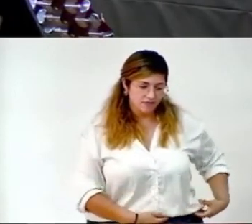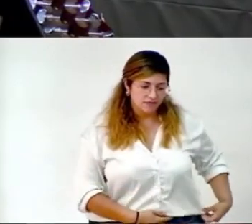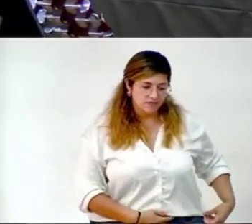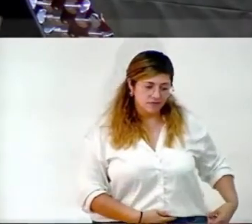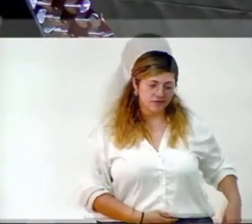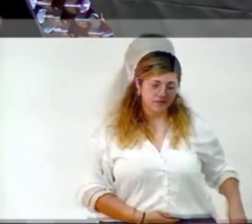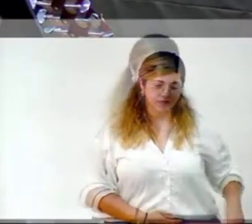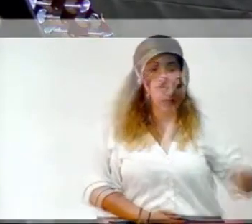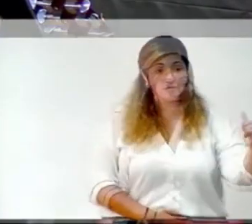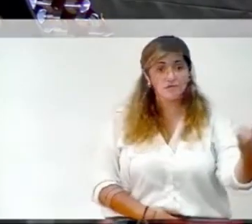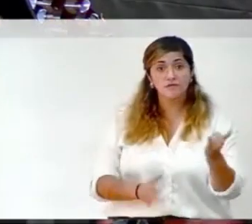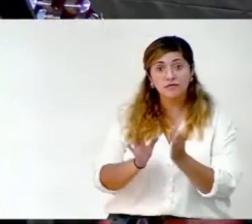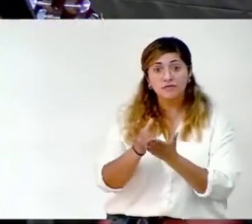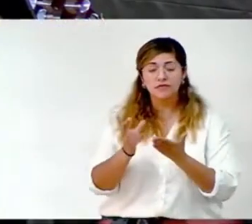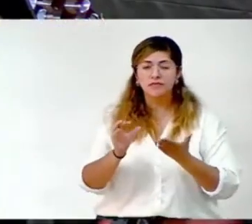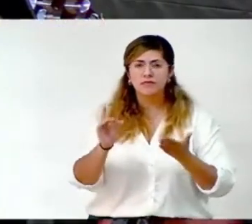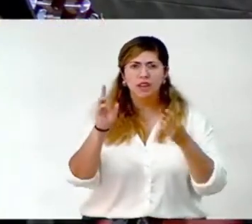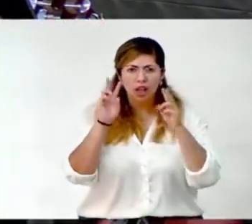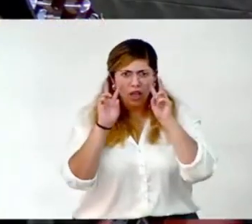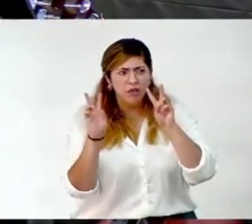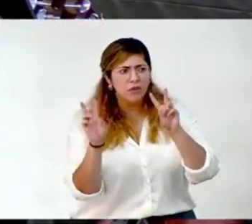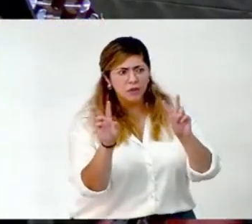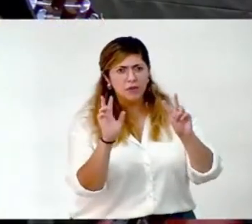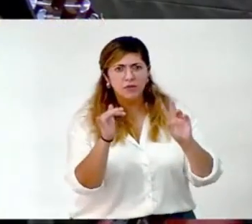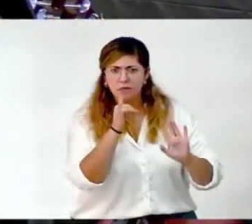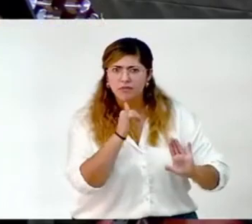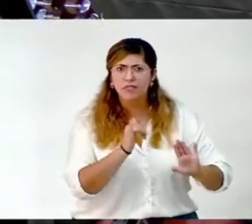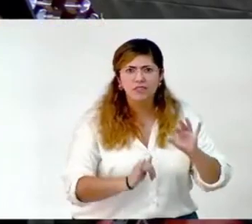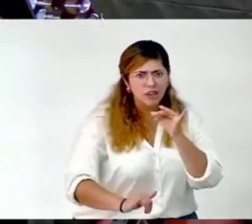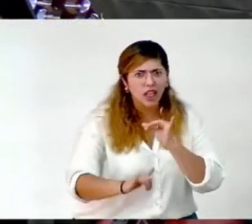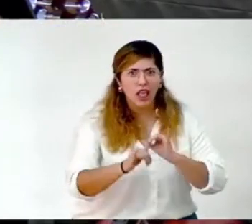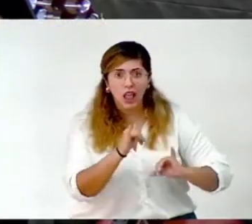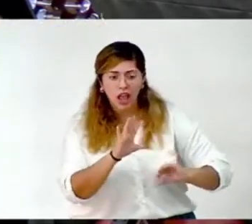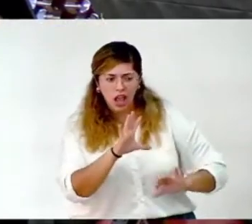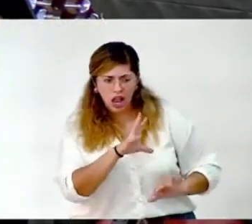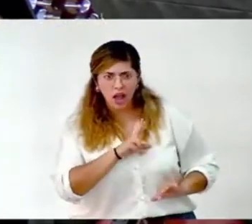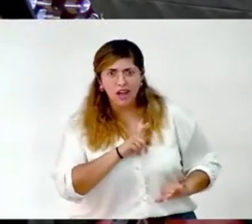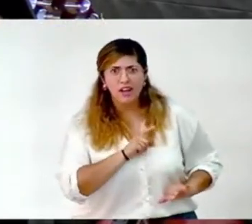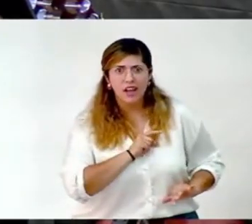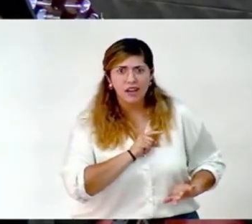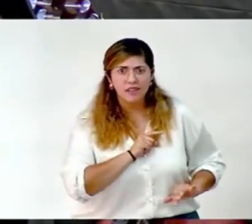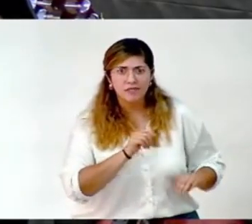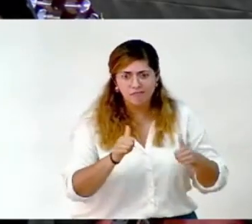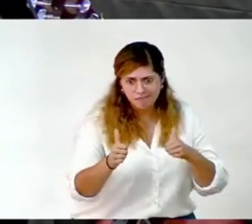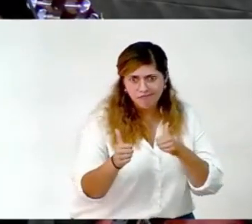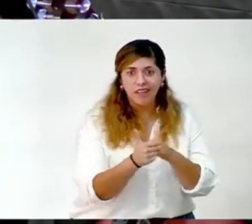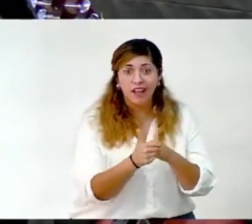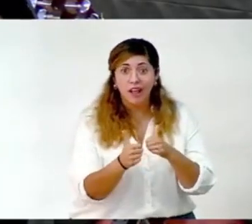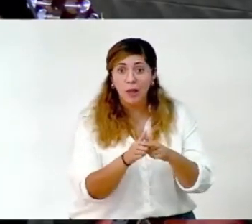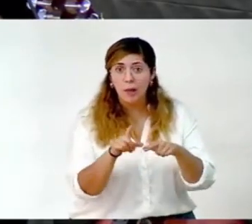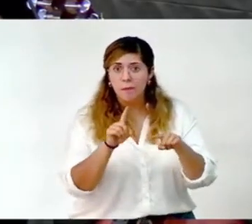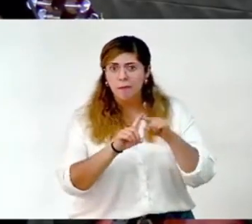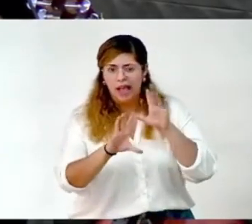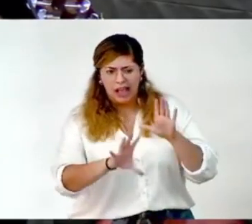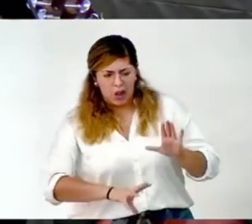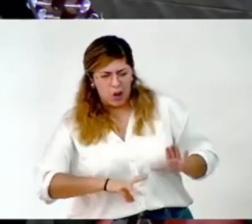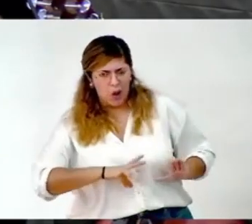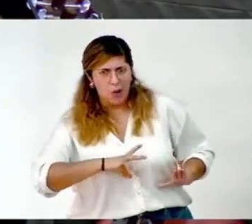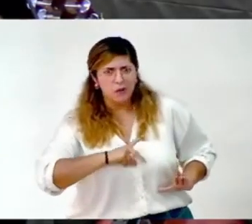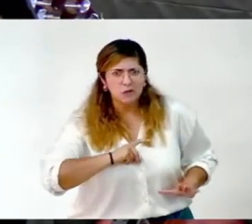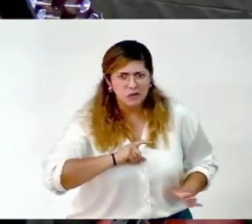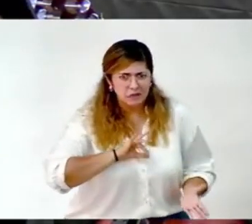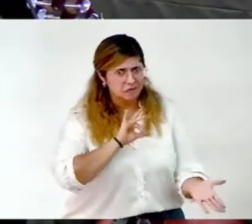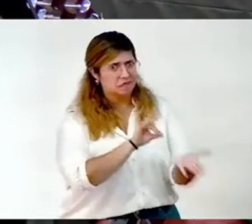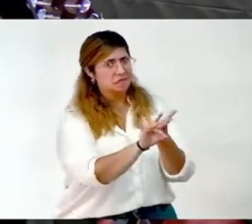ouvistes que foi dito, amarás ao teu próximo e odiarás o teu inimigo. Eu, porém,